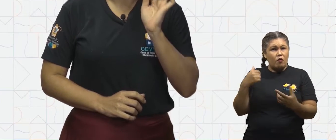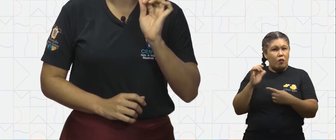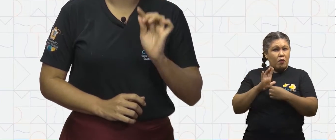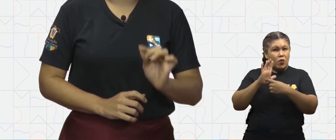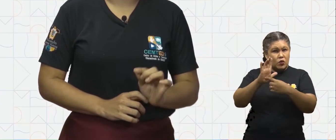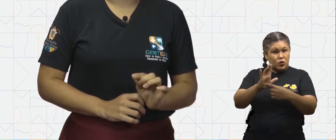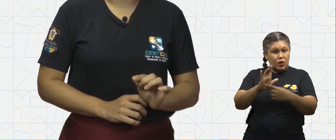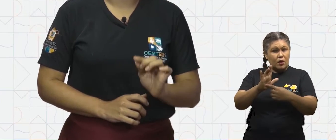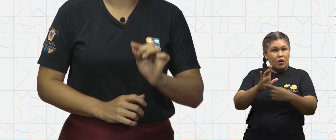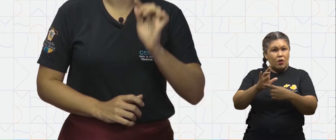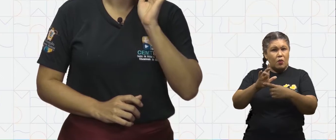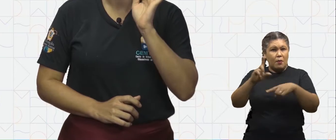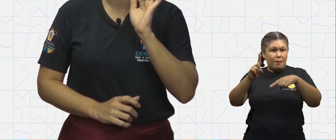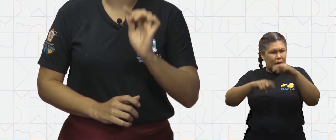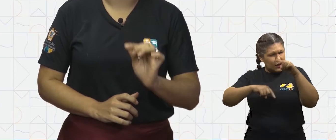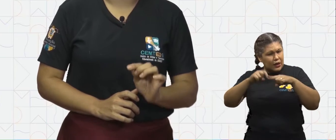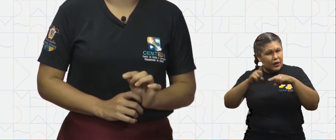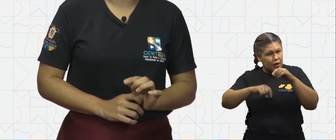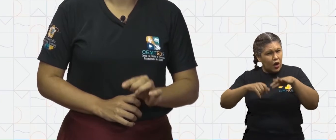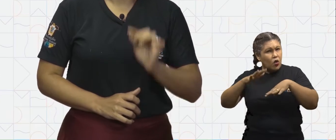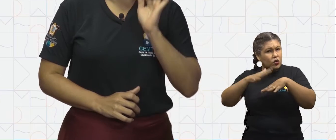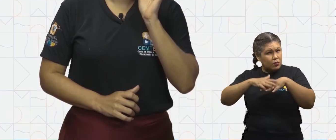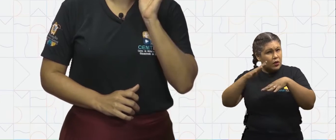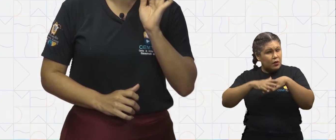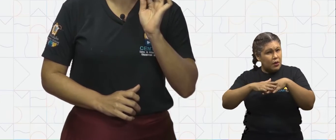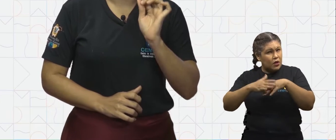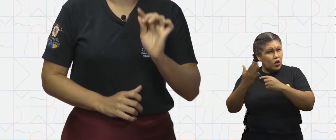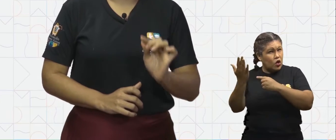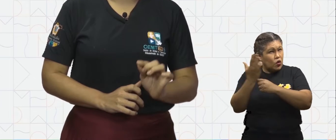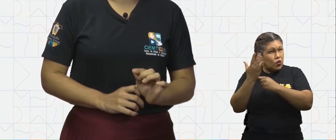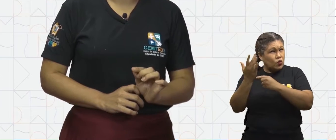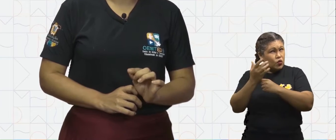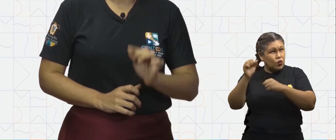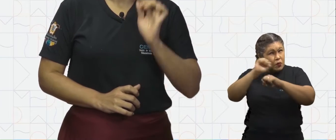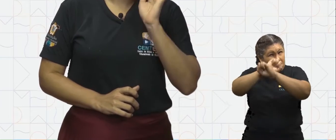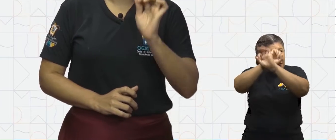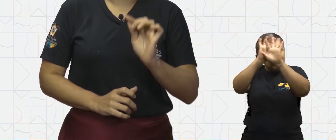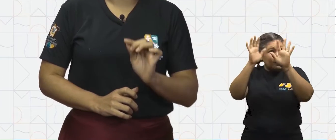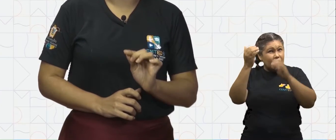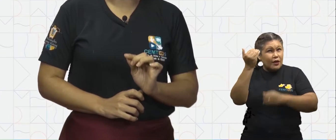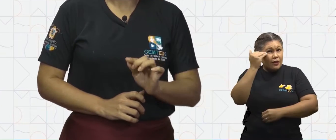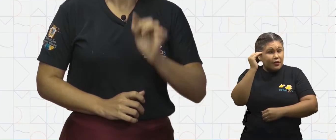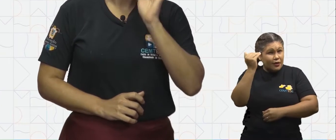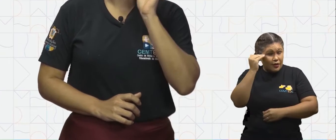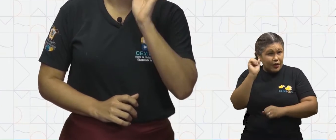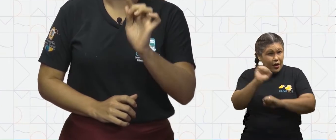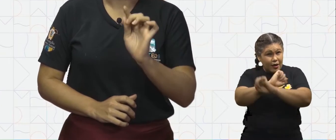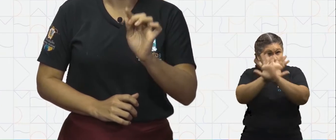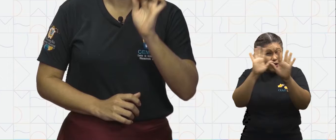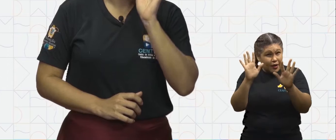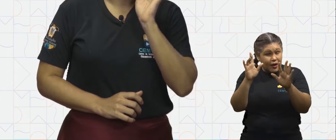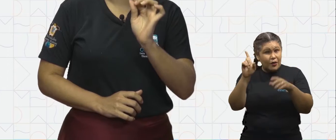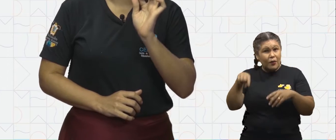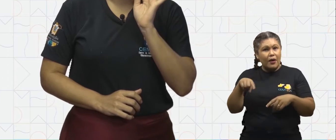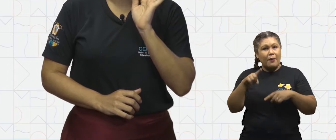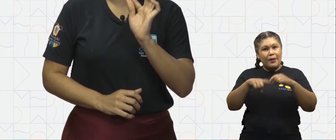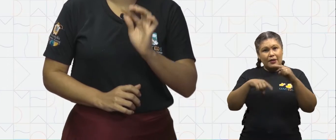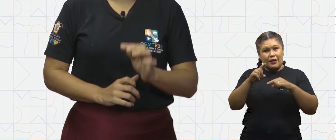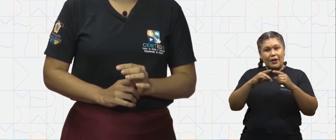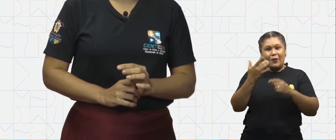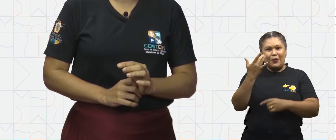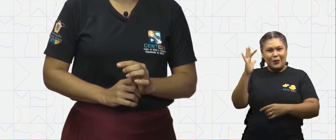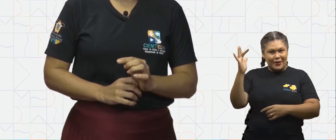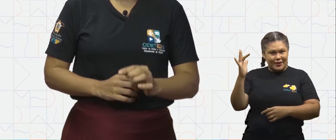uma ferramenta que nos ajudará a compreender melhor, que é o